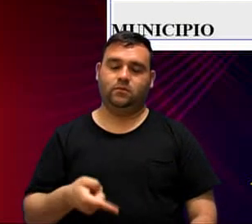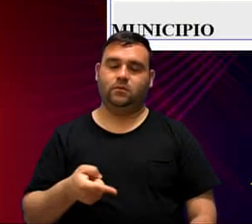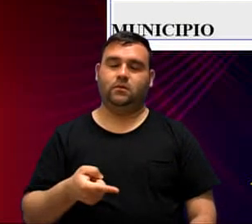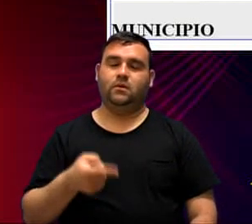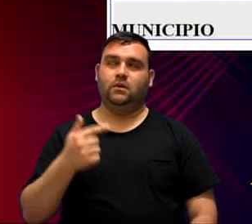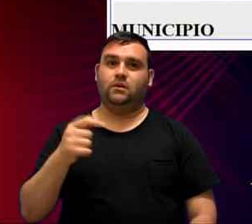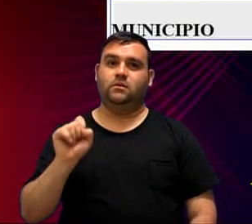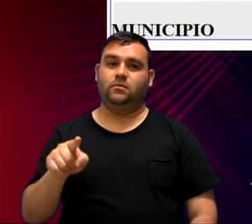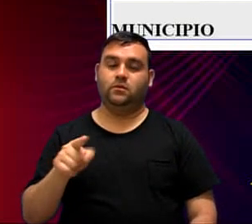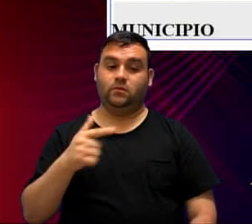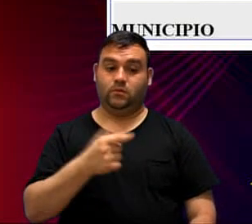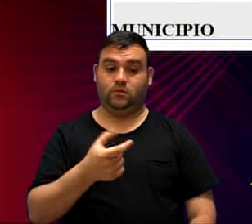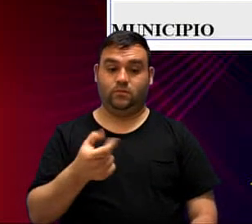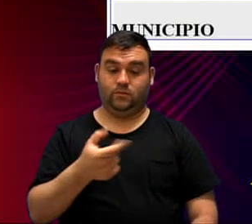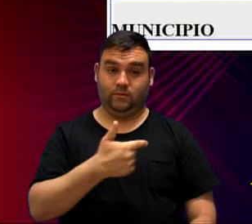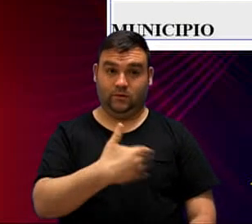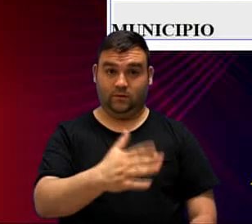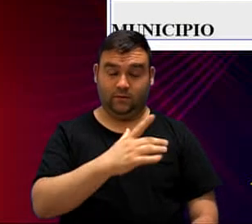329.007.002. 2020,